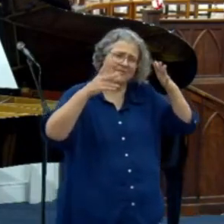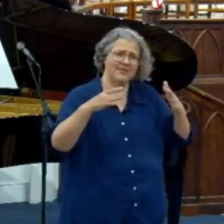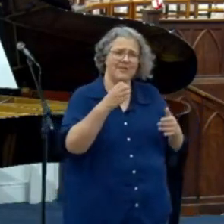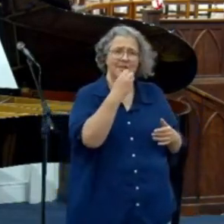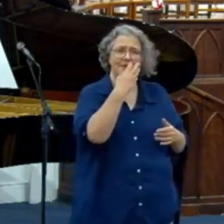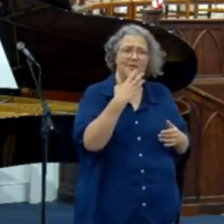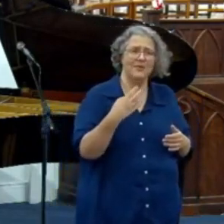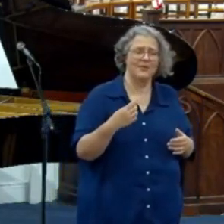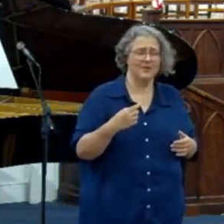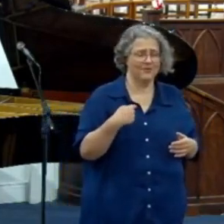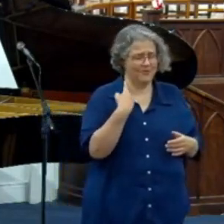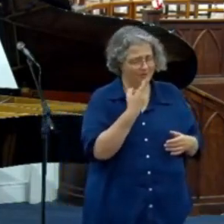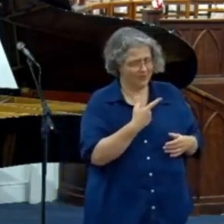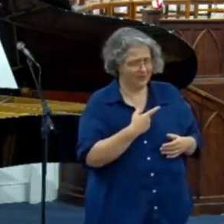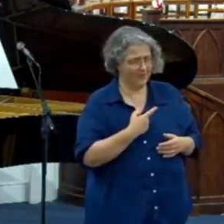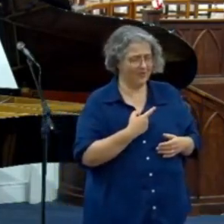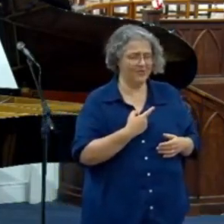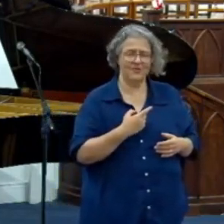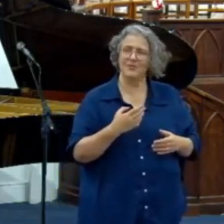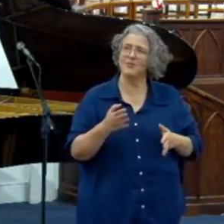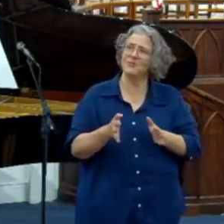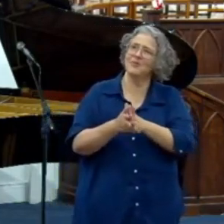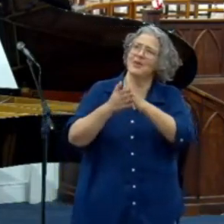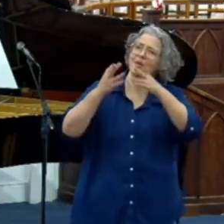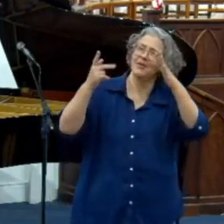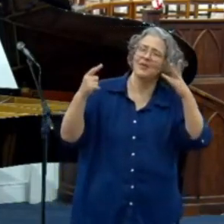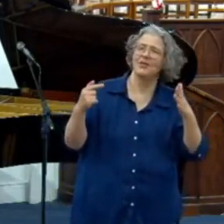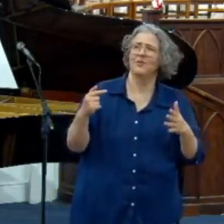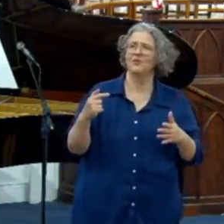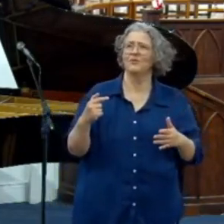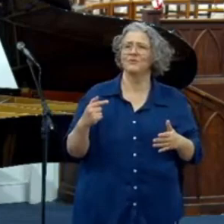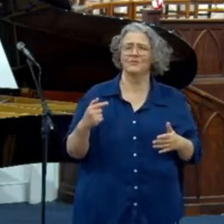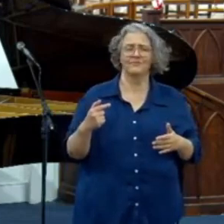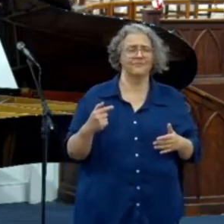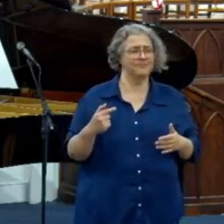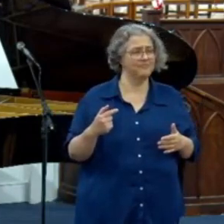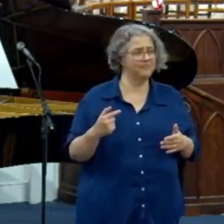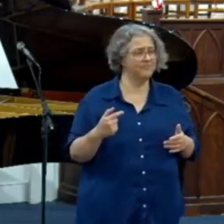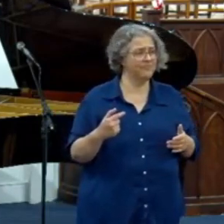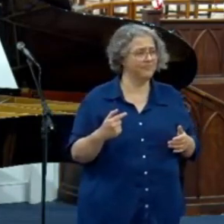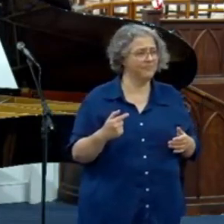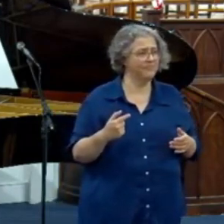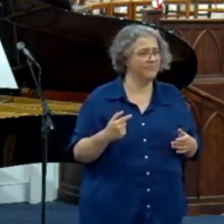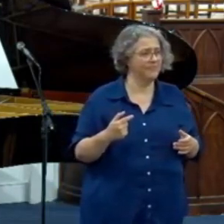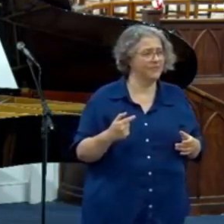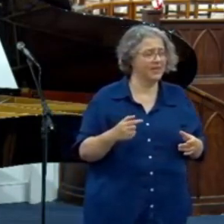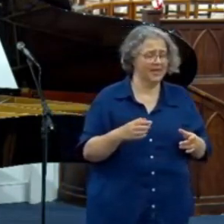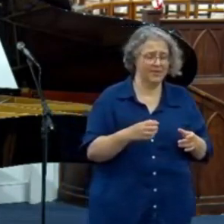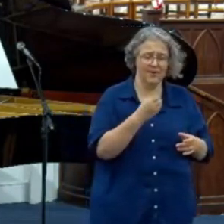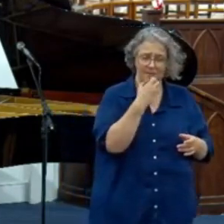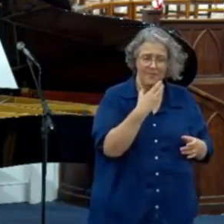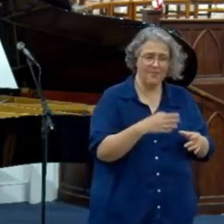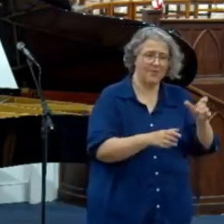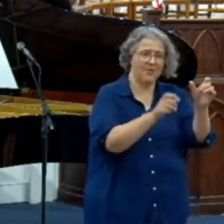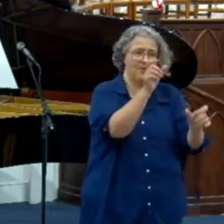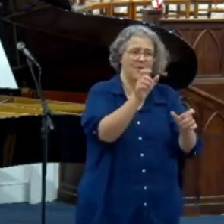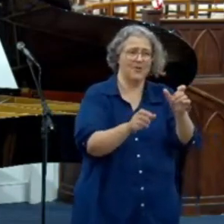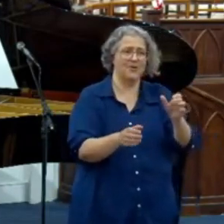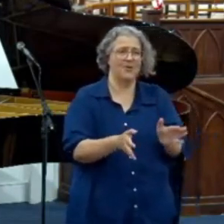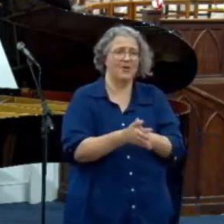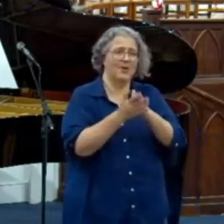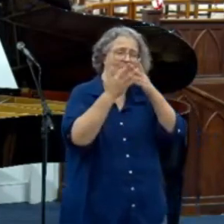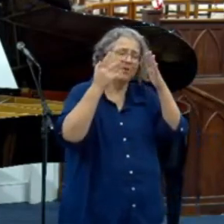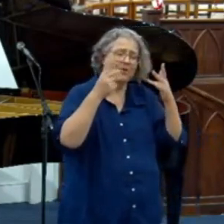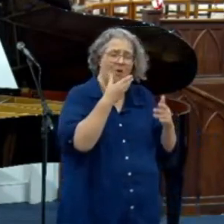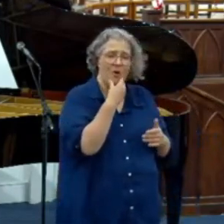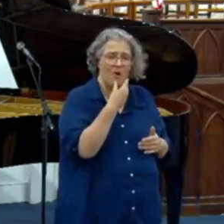ver um homem fazer uma gentileza, como é maravilhoso ver um homem ao errar dizer me desculpe, como é maravilhoso